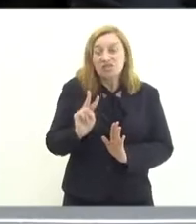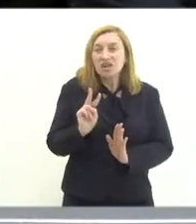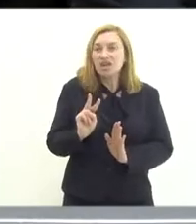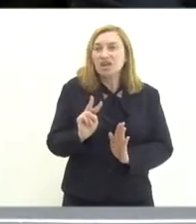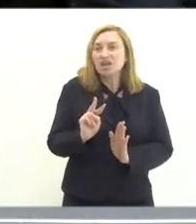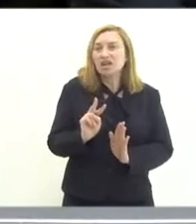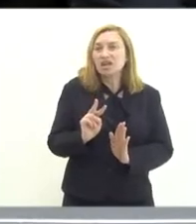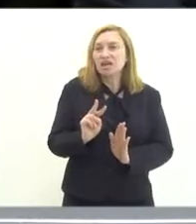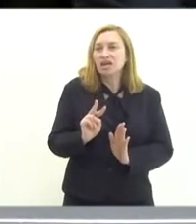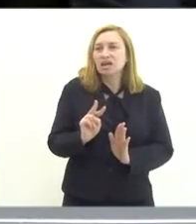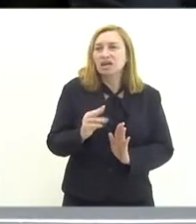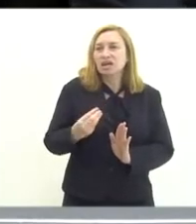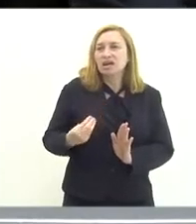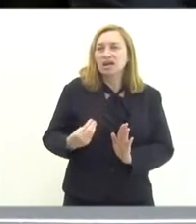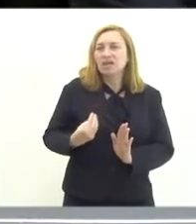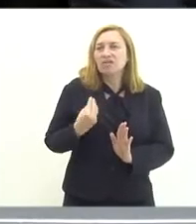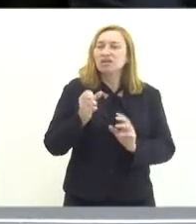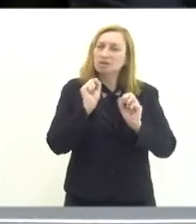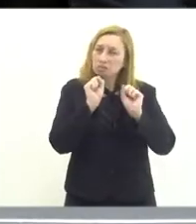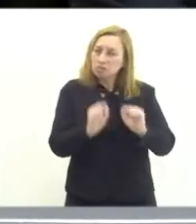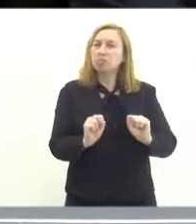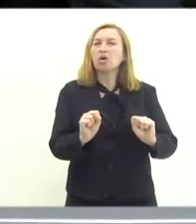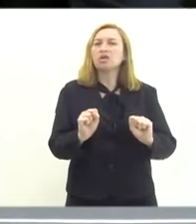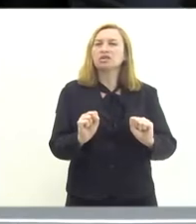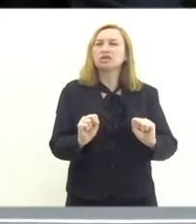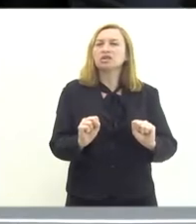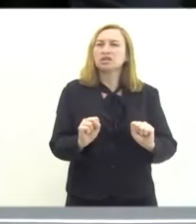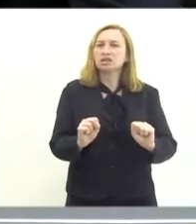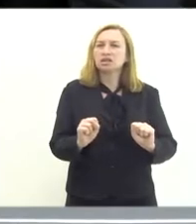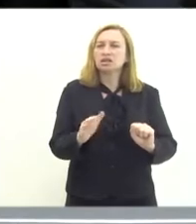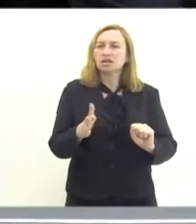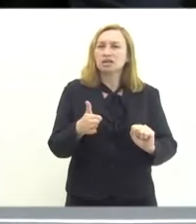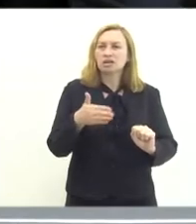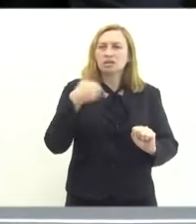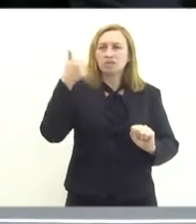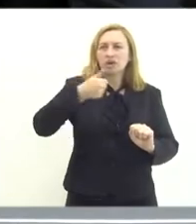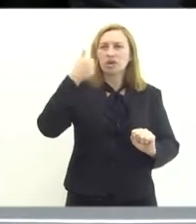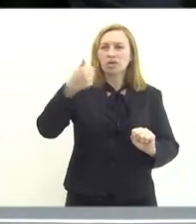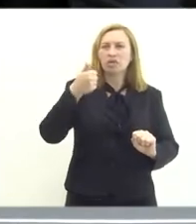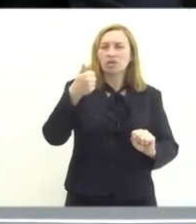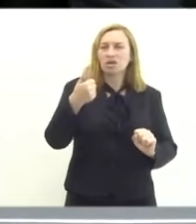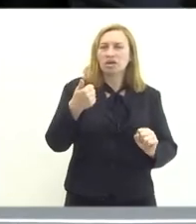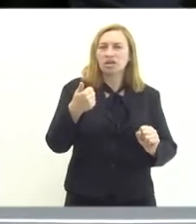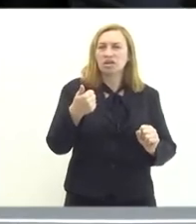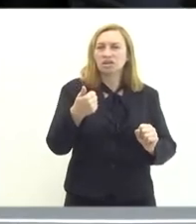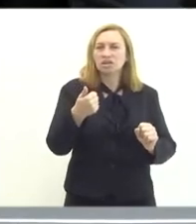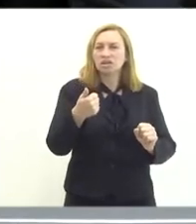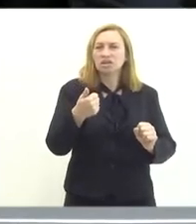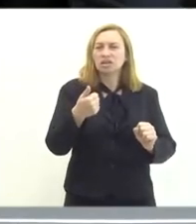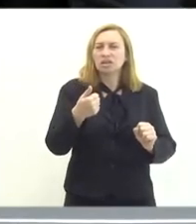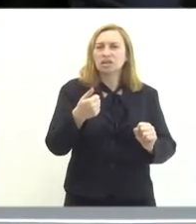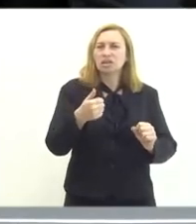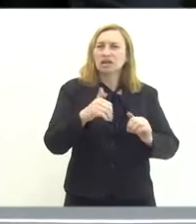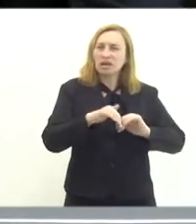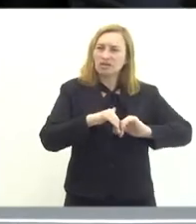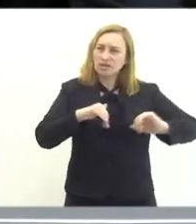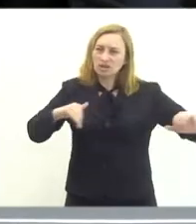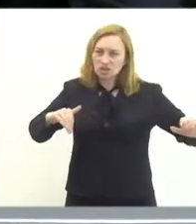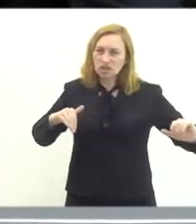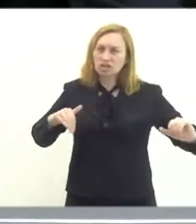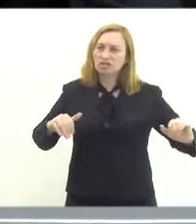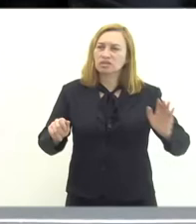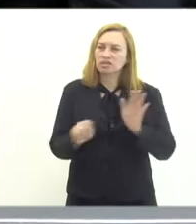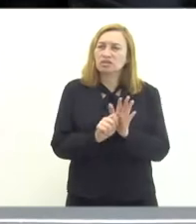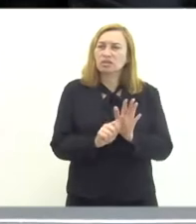que a vida pode ser possível sem unicamente o e as drogas e esse